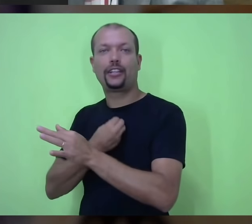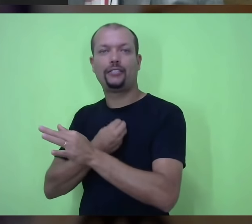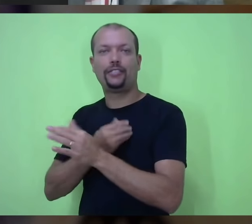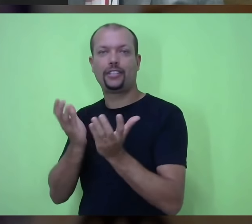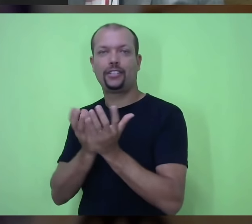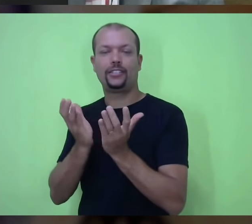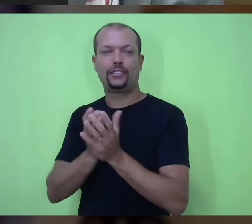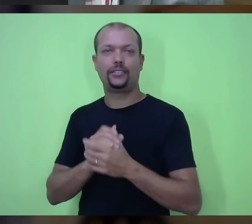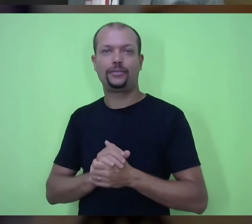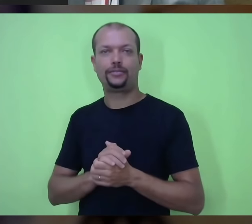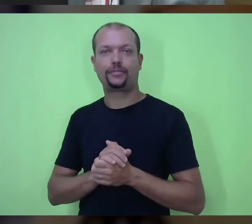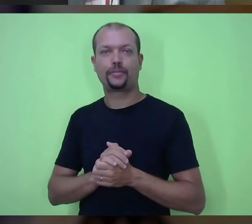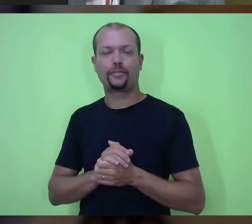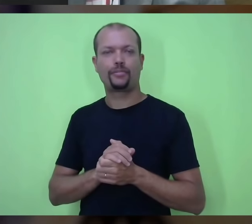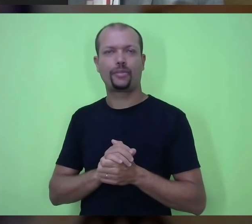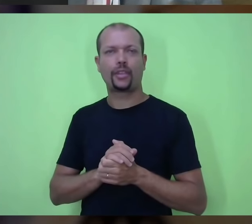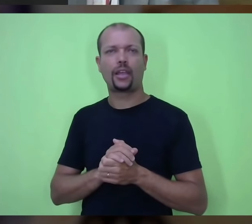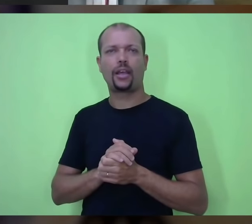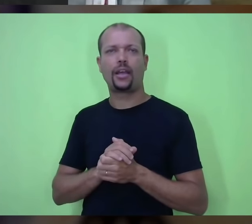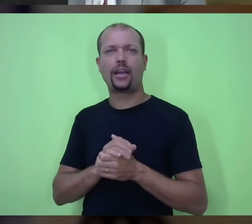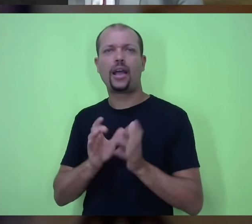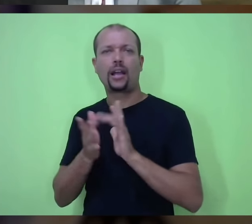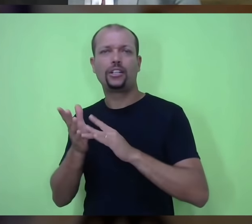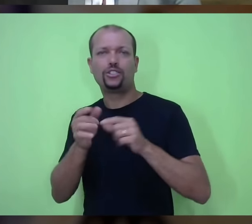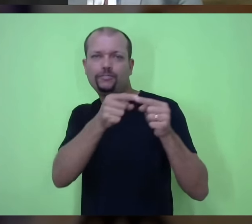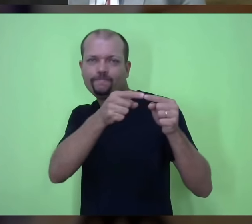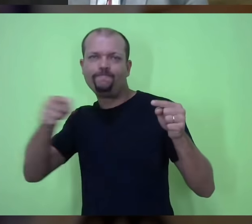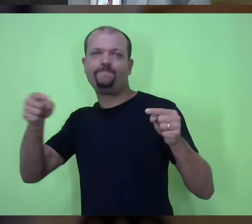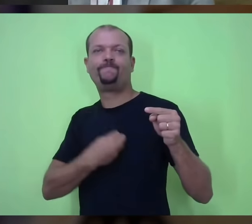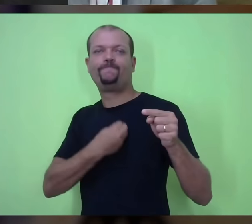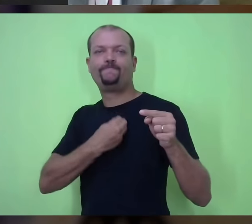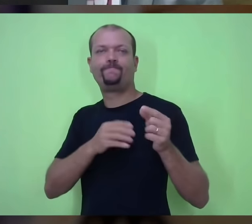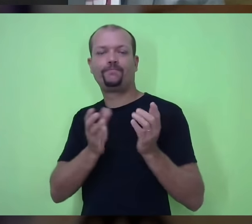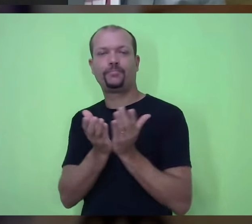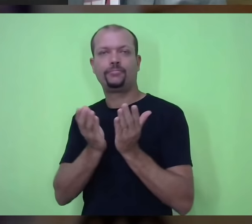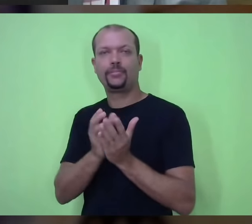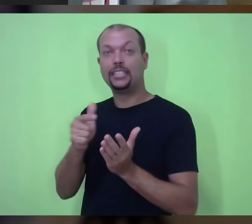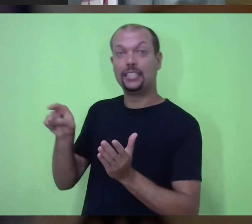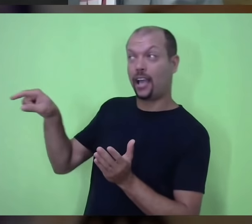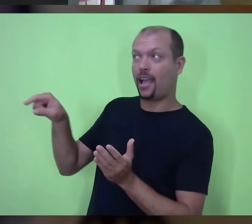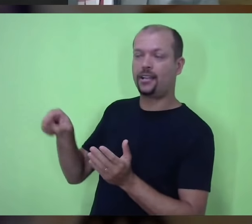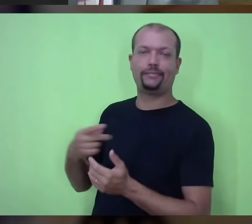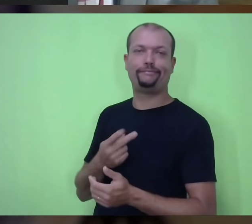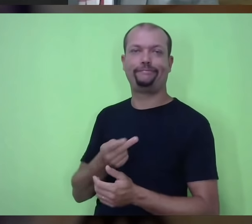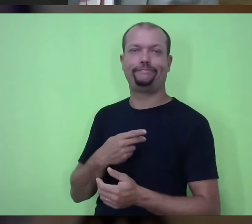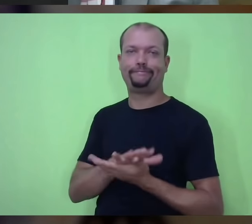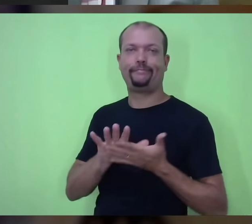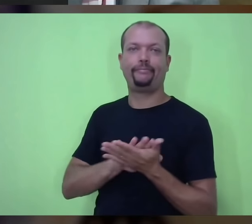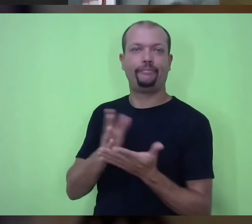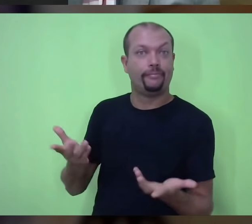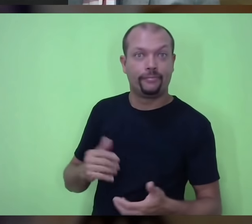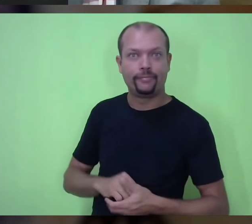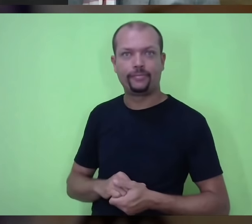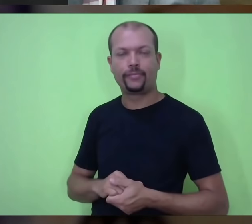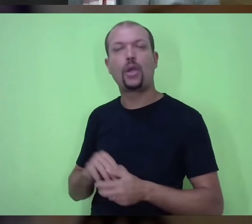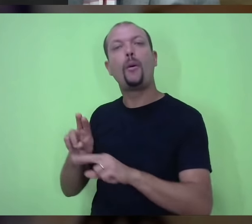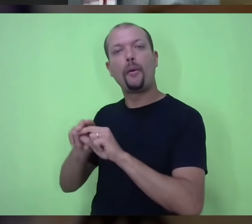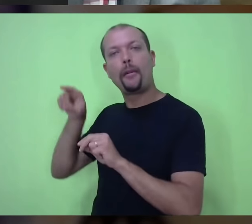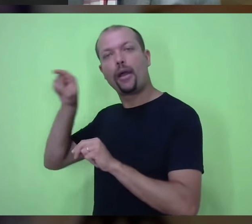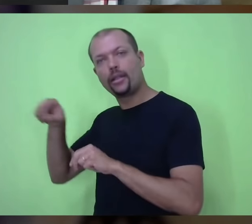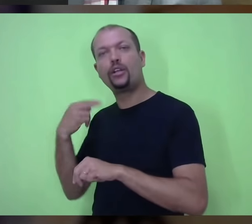vida cristã. Sem ele não podemos fazer nada, segundo as próprias palavras dele. e é